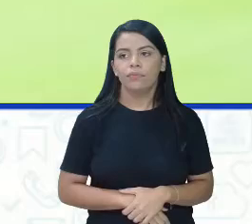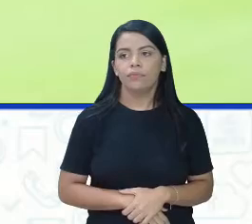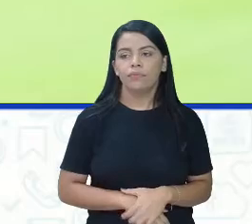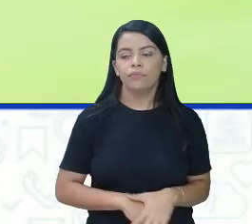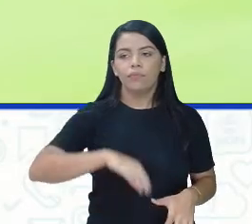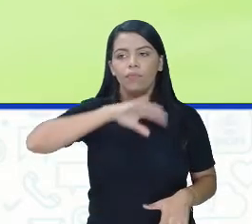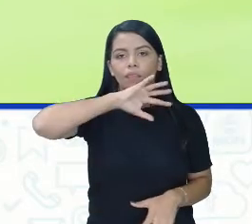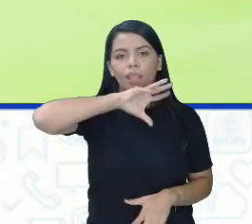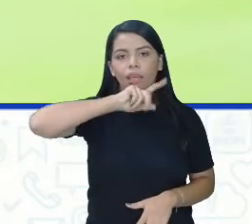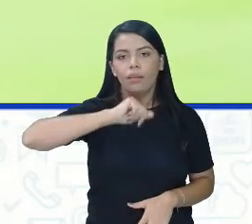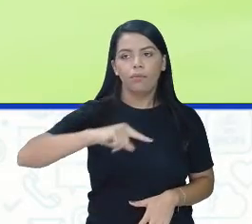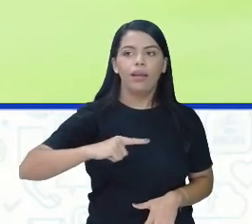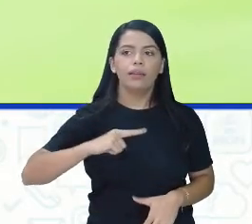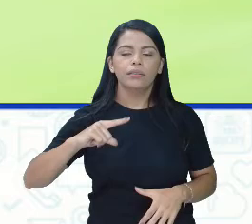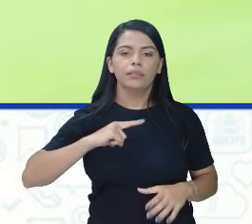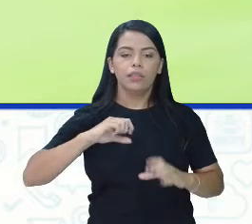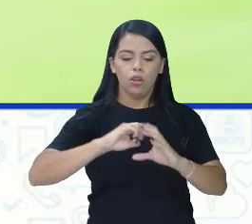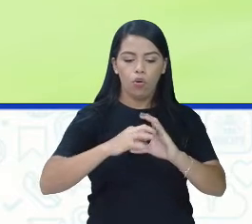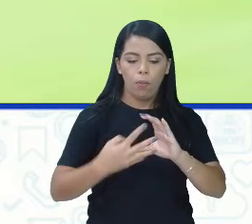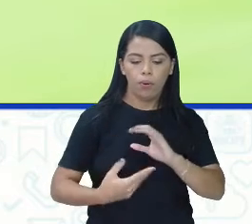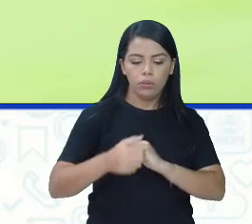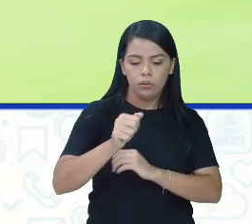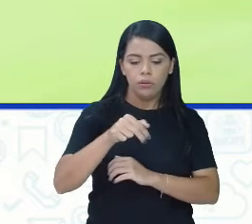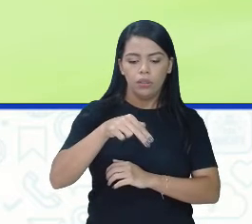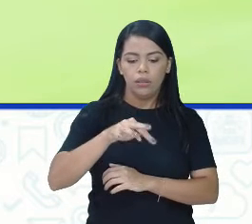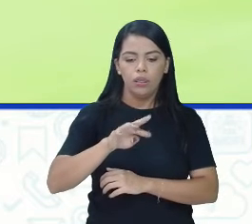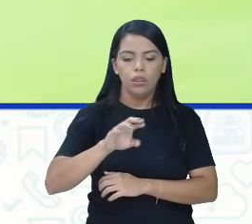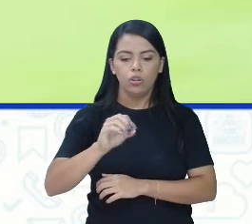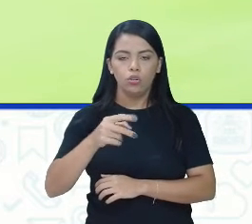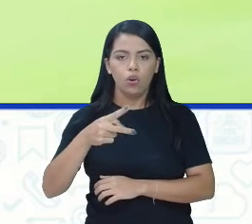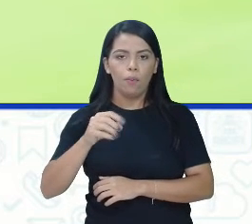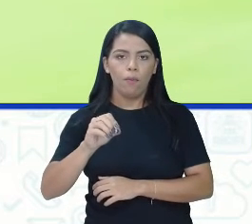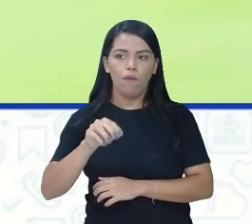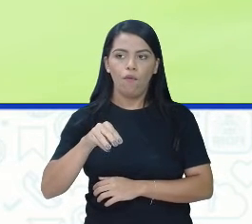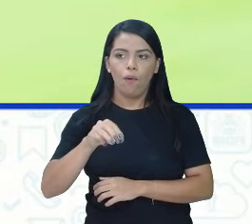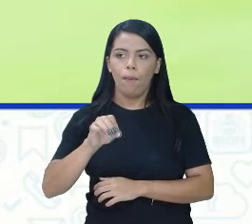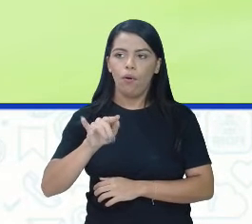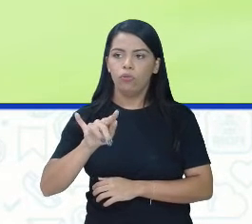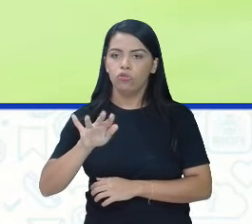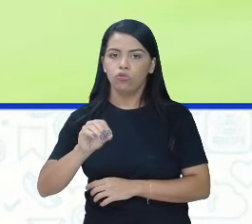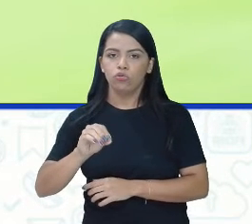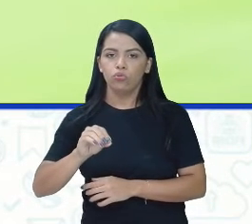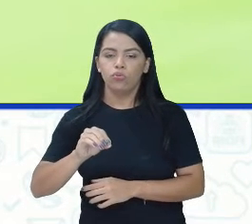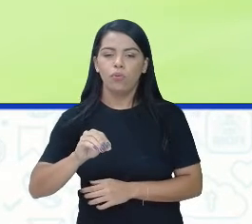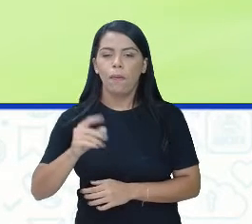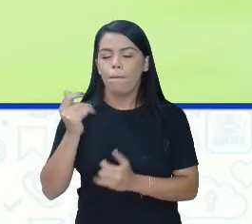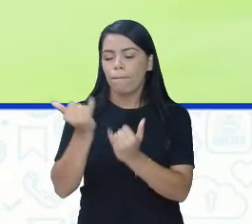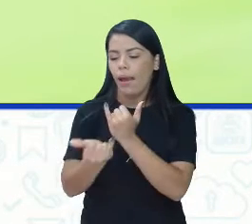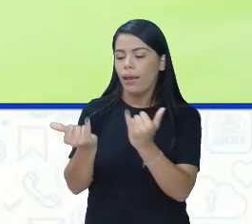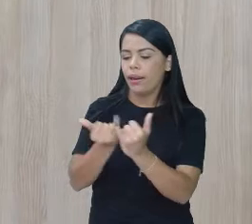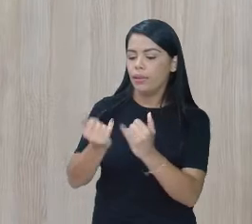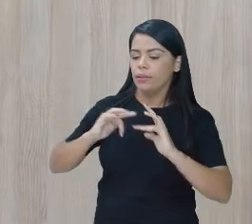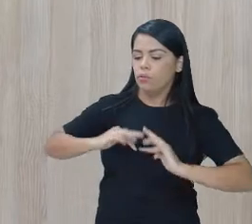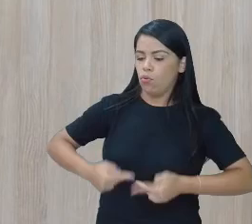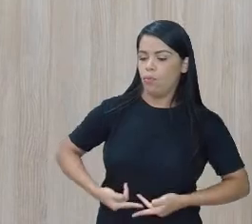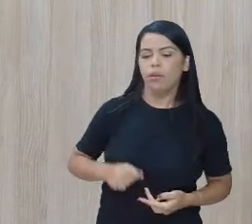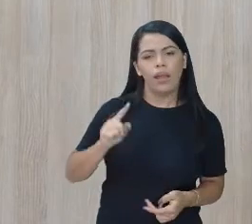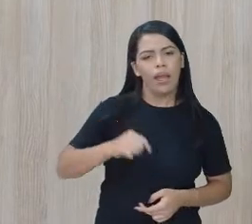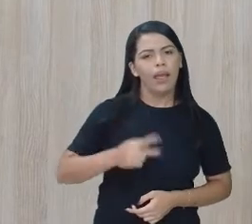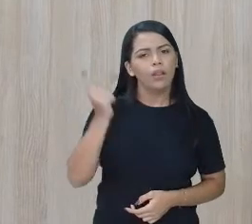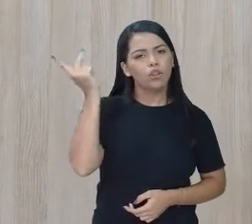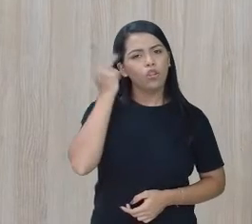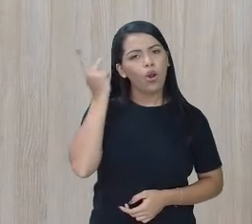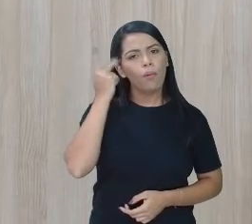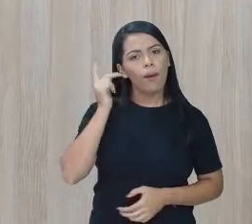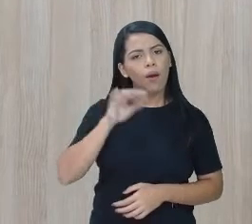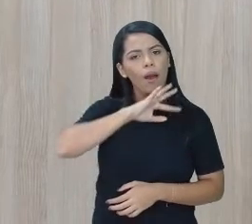Animais com comportamento antropomórfico, ou seja, semelhante aos dos humanos. É normal que os bichinhos pensem? É normal que